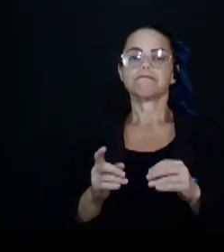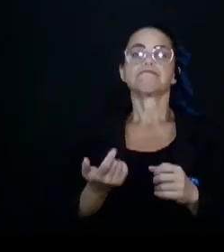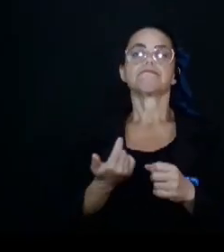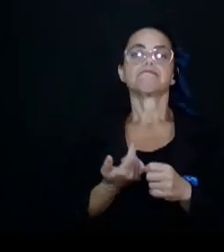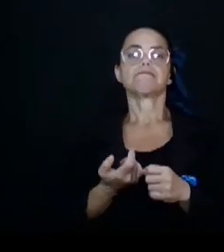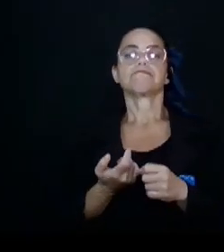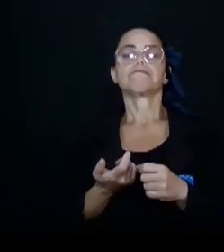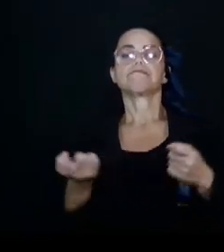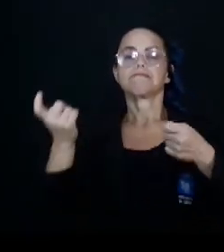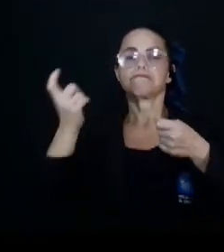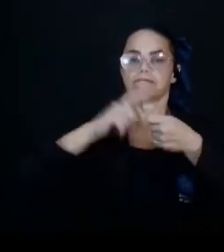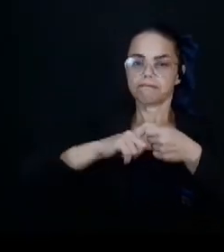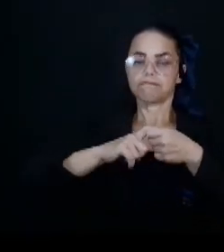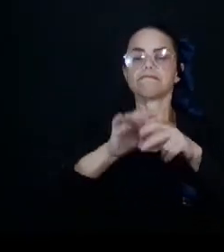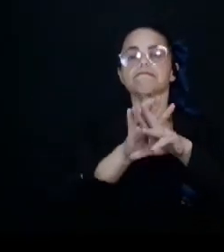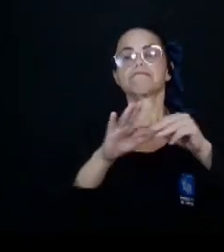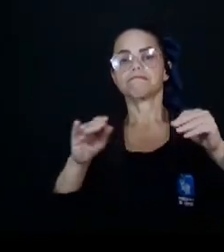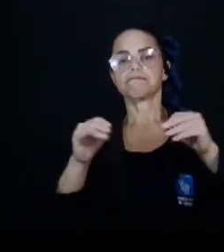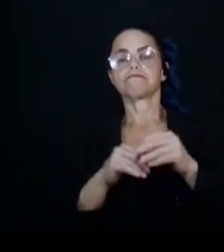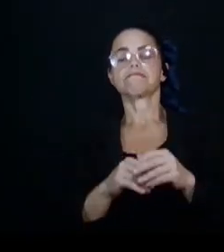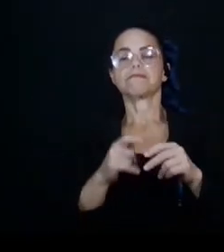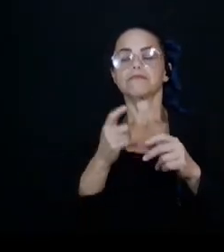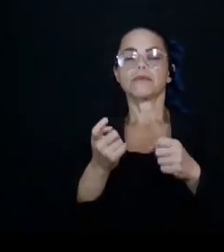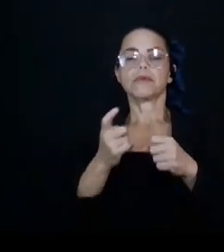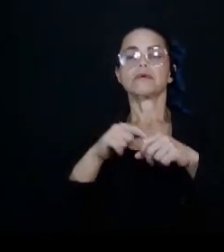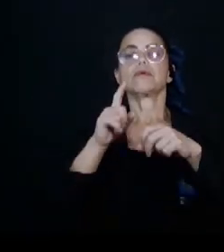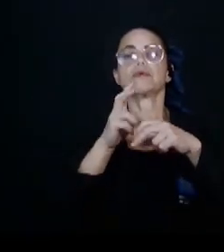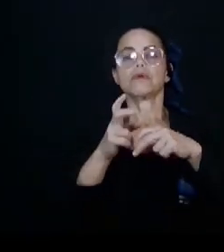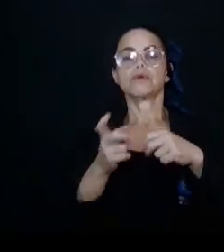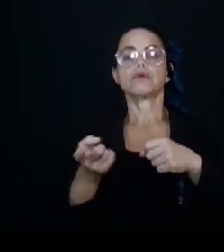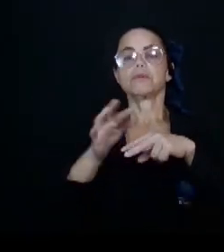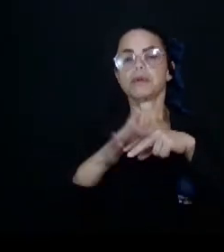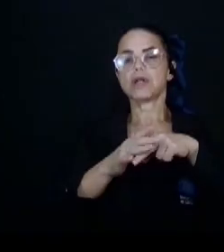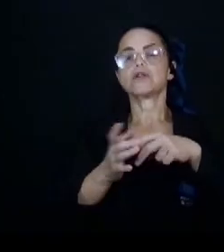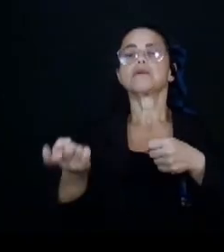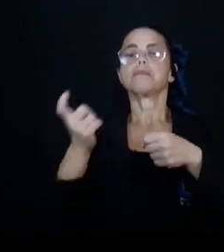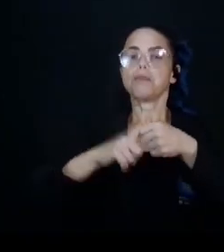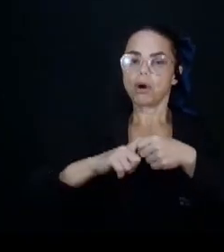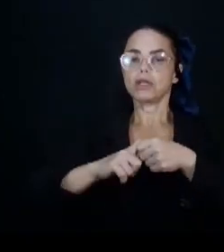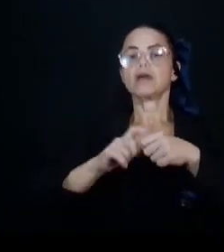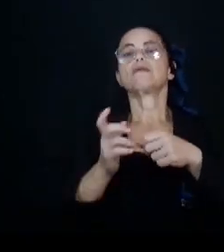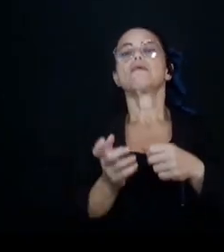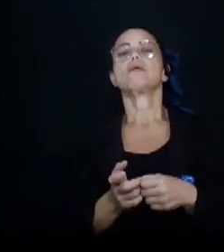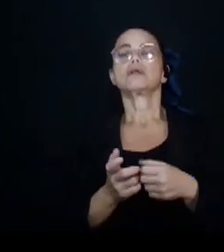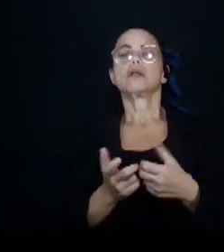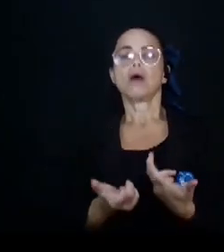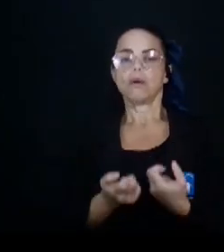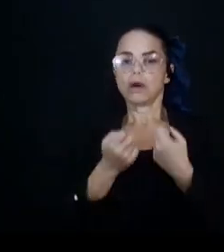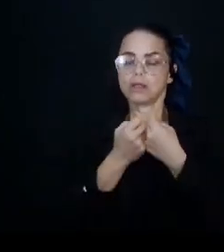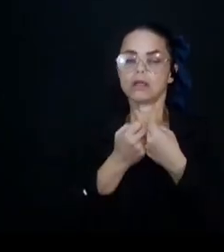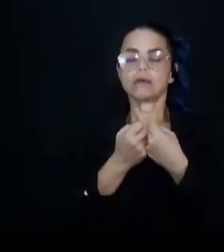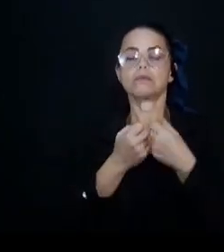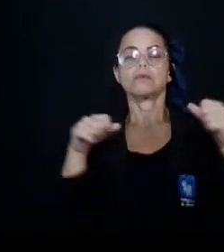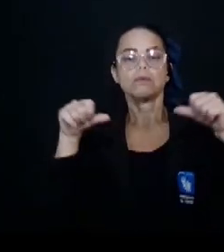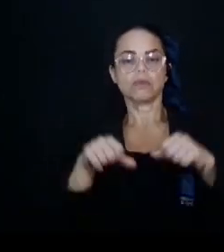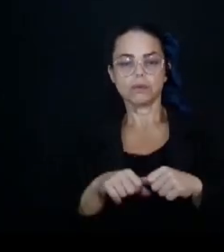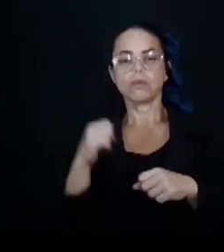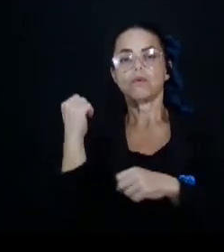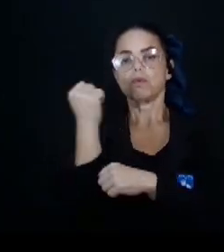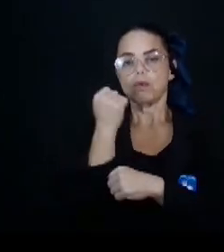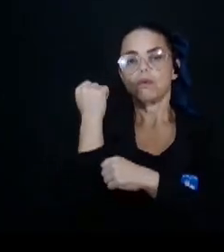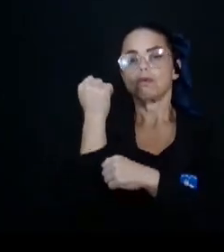As recaídas mais, né, de doenças mais geneticamente piores, mais graves, elas